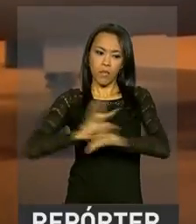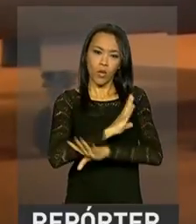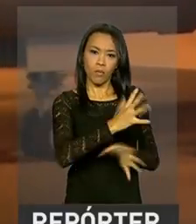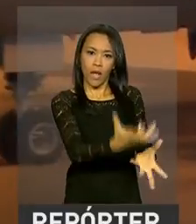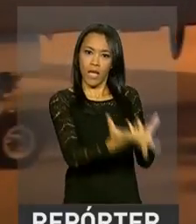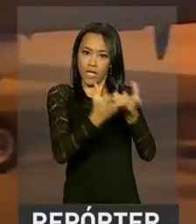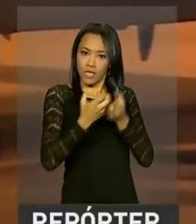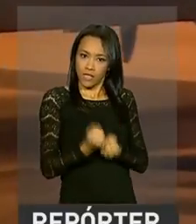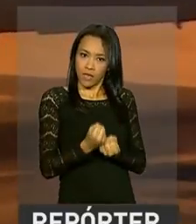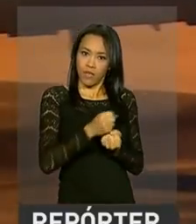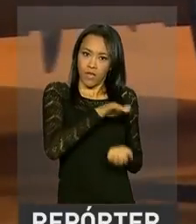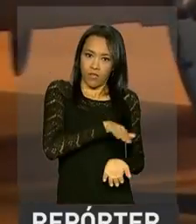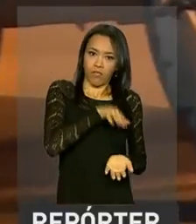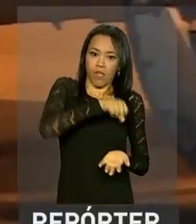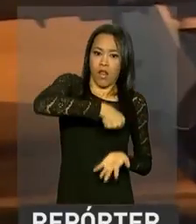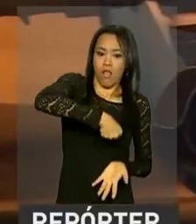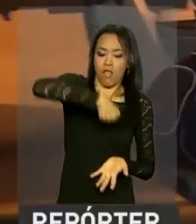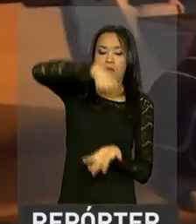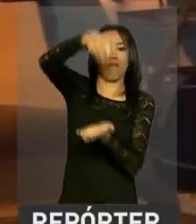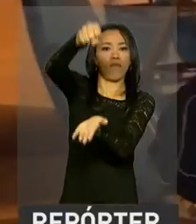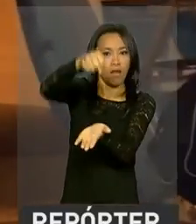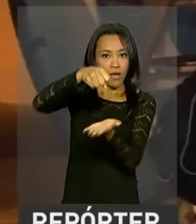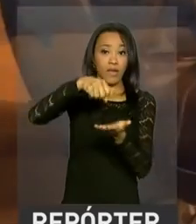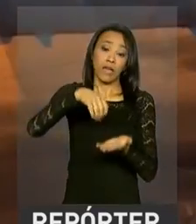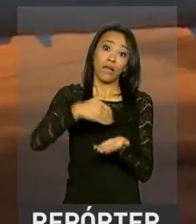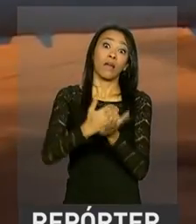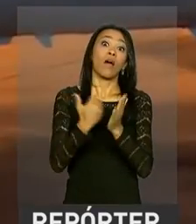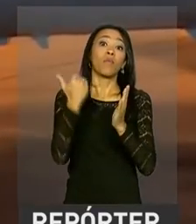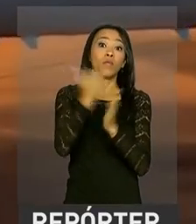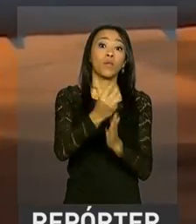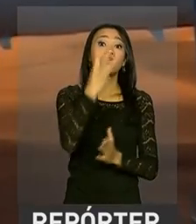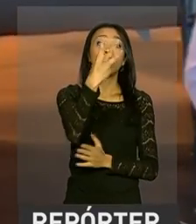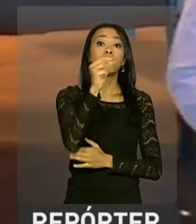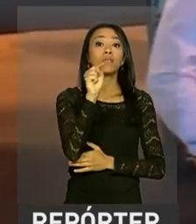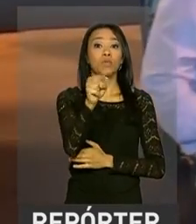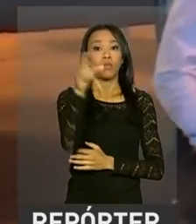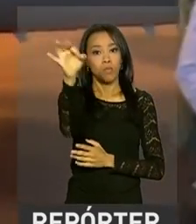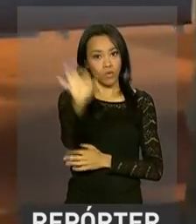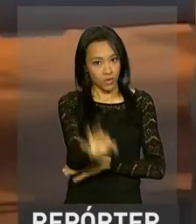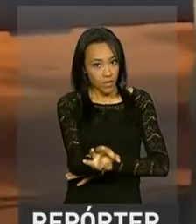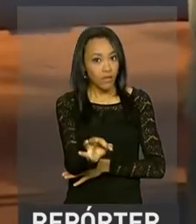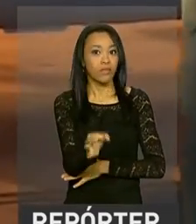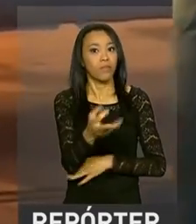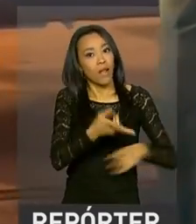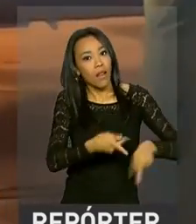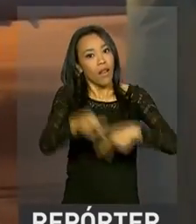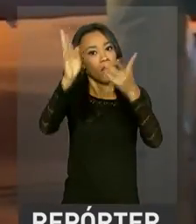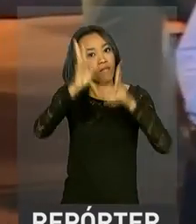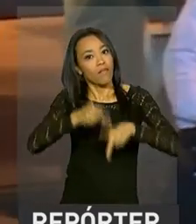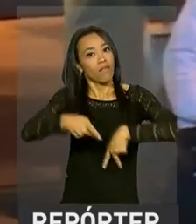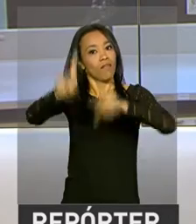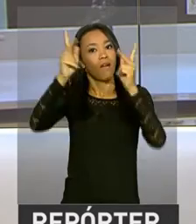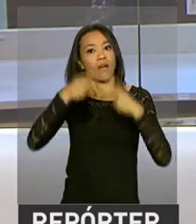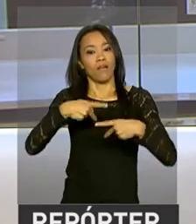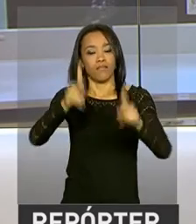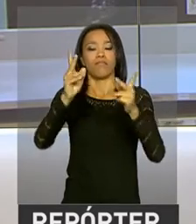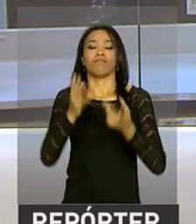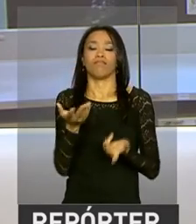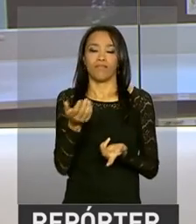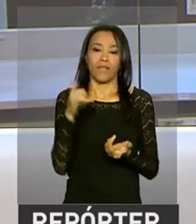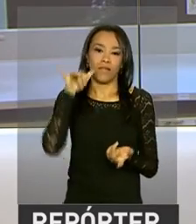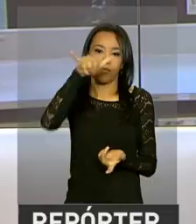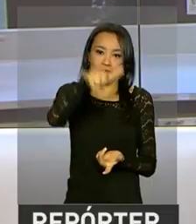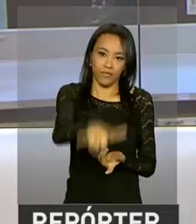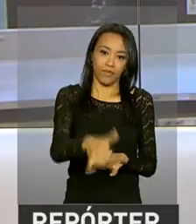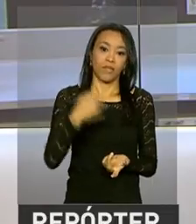transporte de órgãos cresceu em mais de 3 mil por cento o número de órgãos transportados pela sabe nós